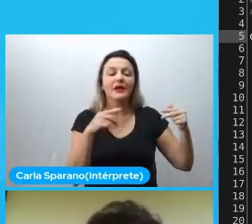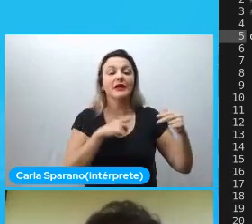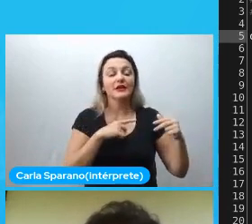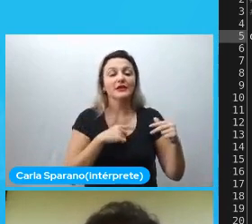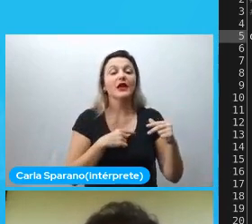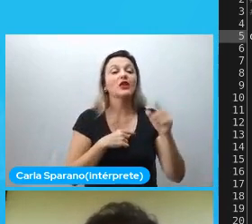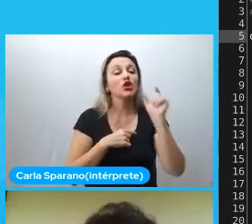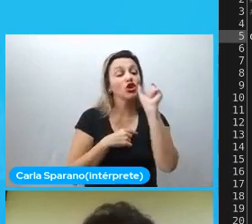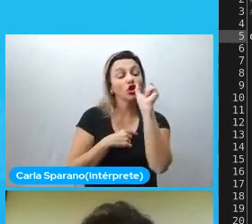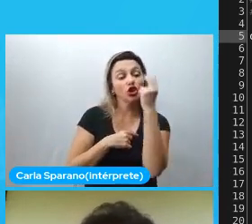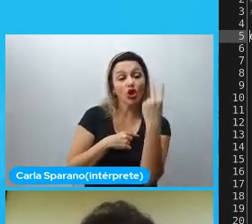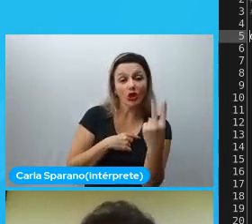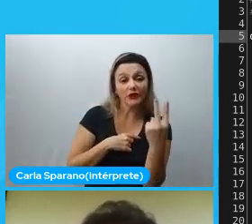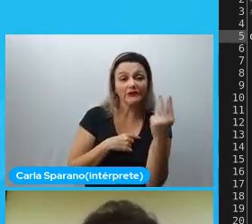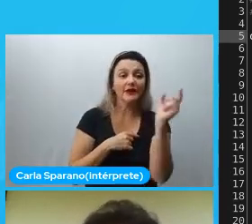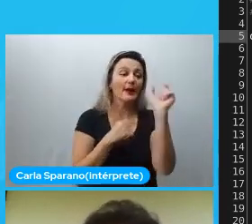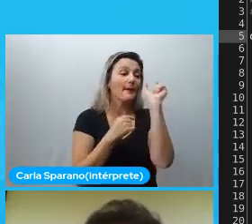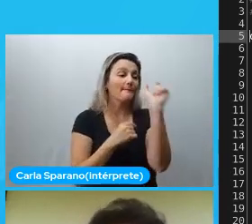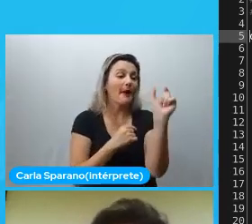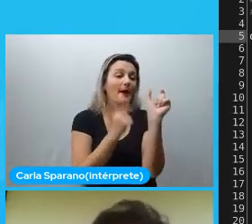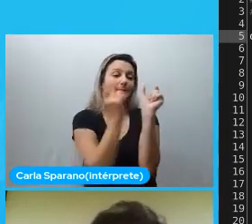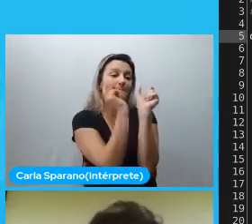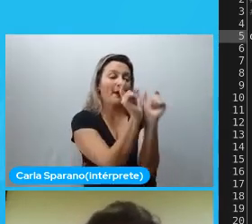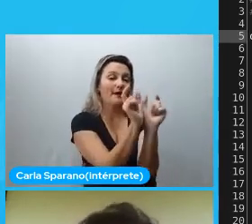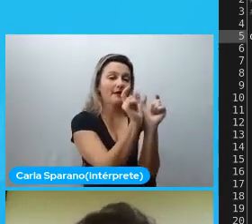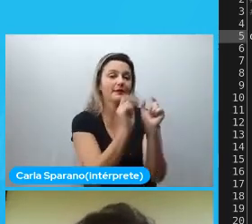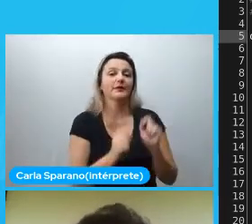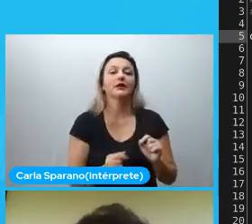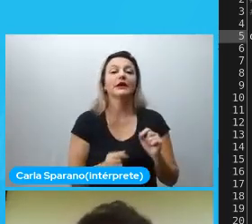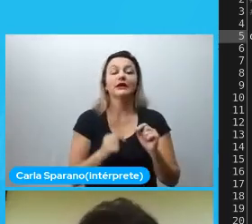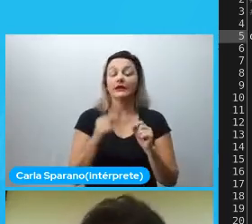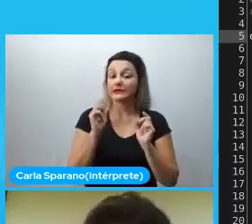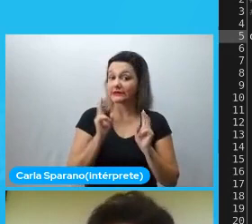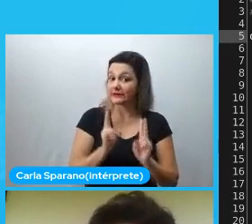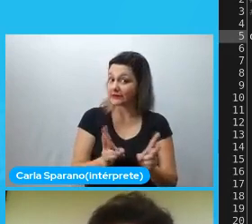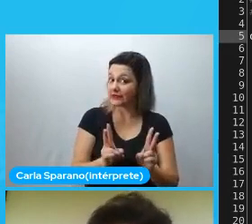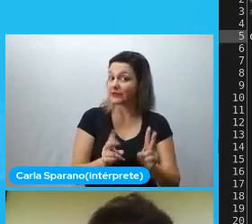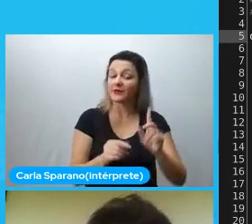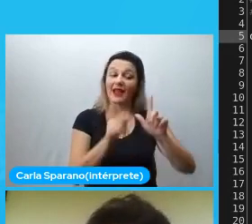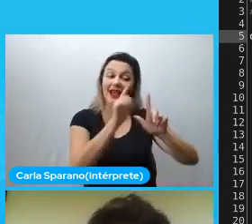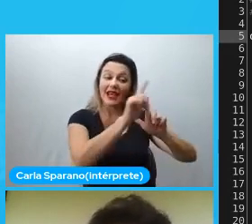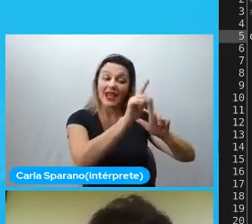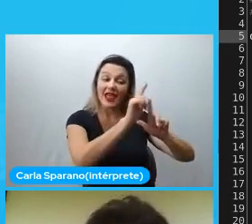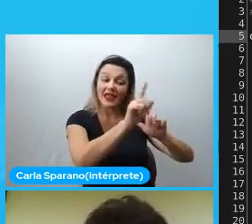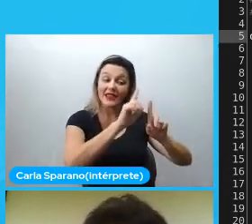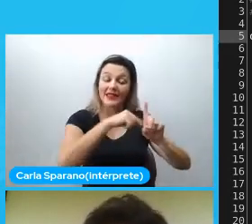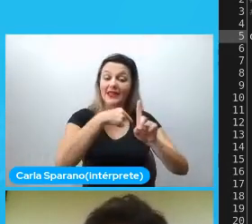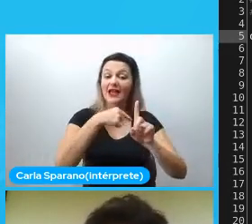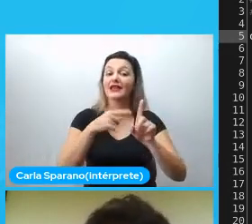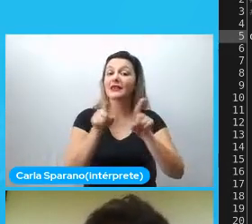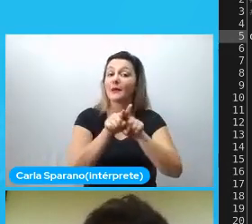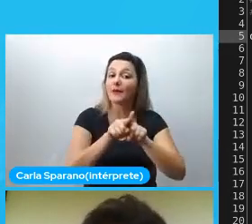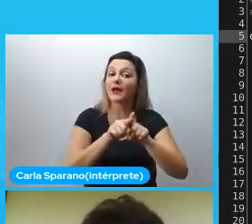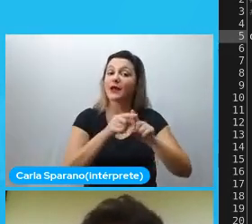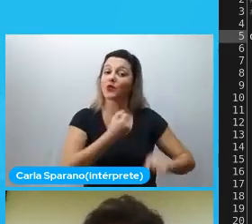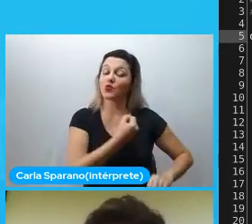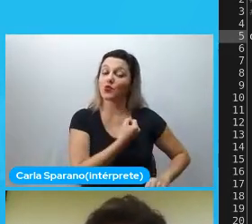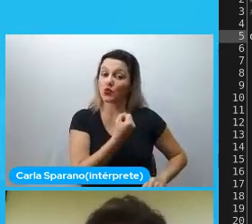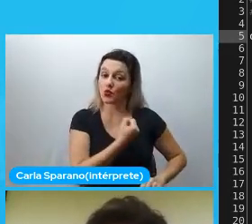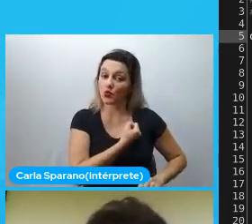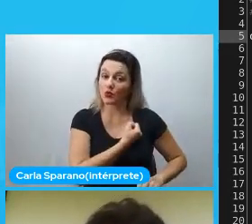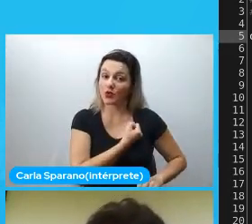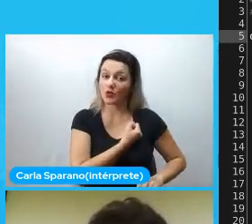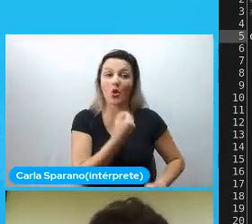E eu recomendo sempre ser uma letra e um número. Vocês já vão entender por quê. Então, por exemplo, eu boto aqui play